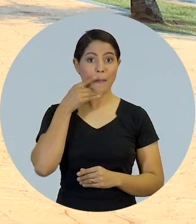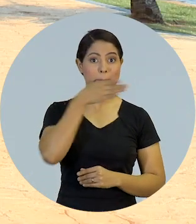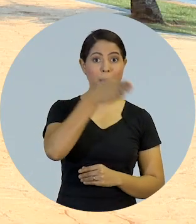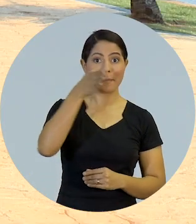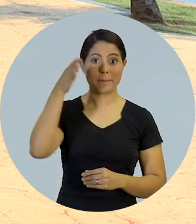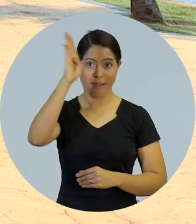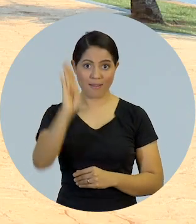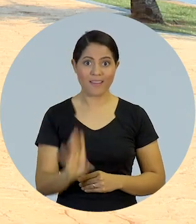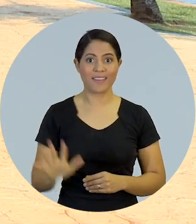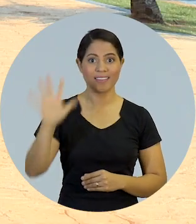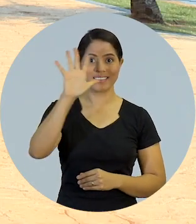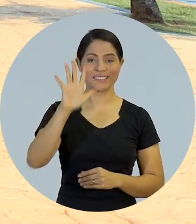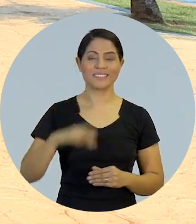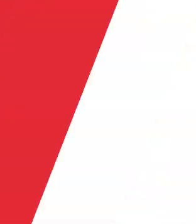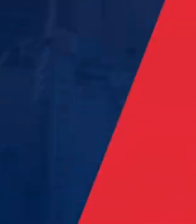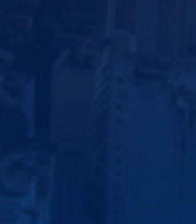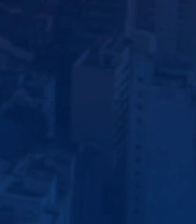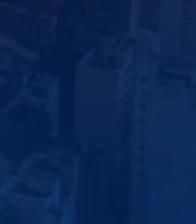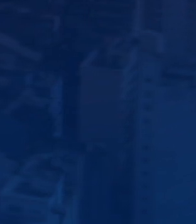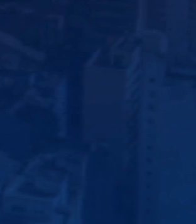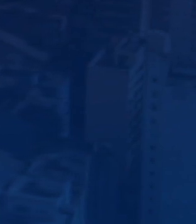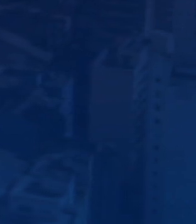Vamos fazer um giro pelo Brasil?